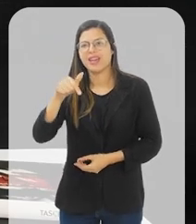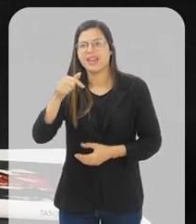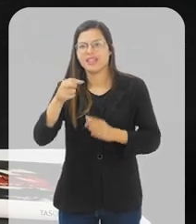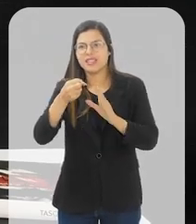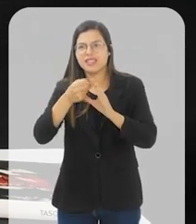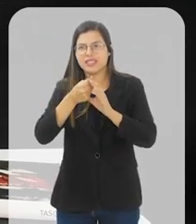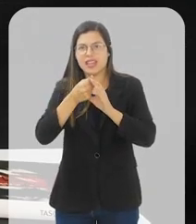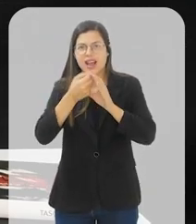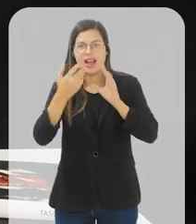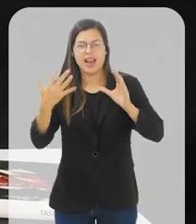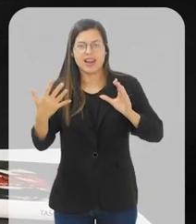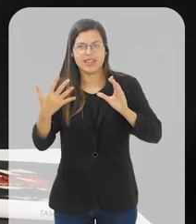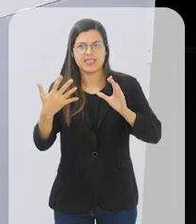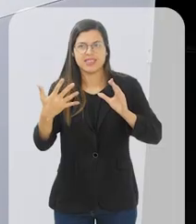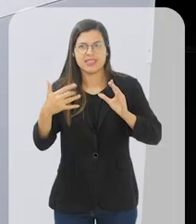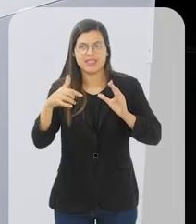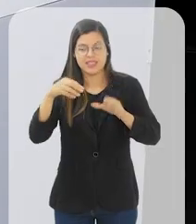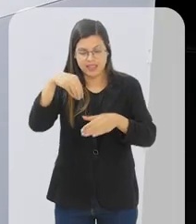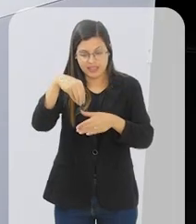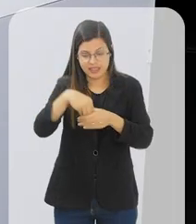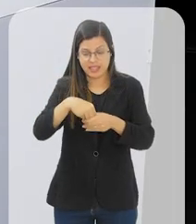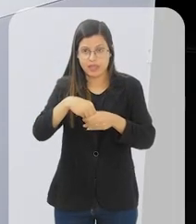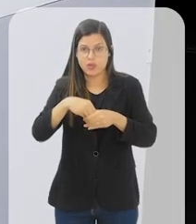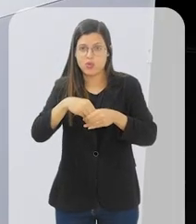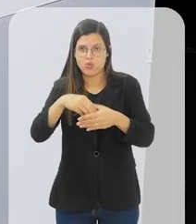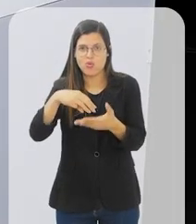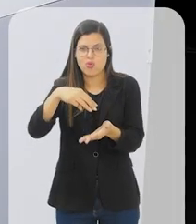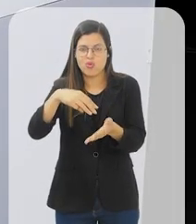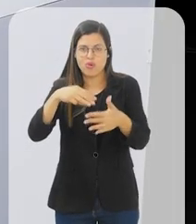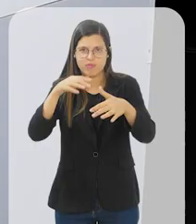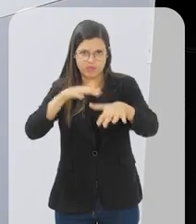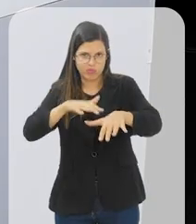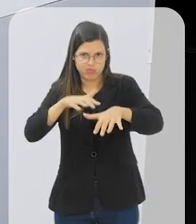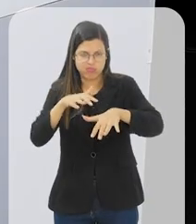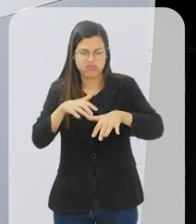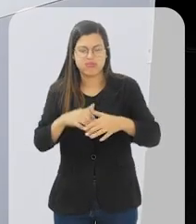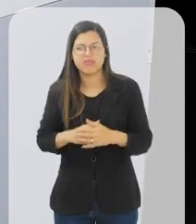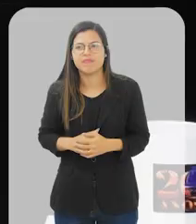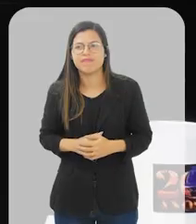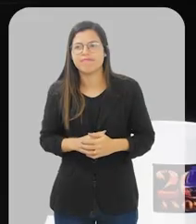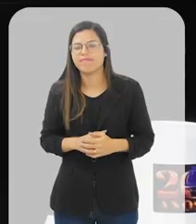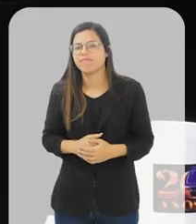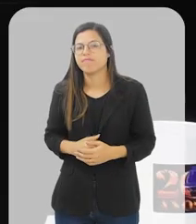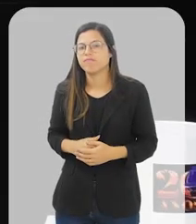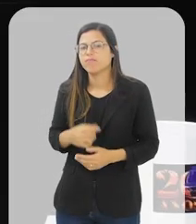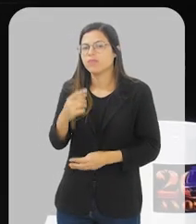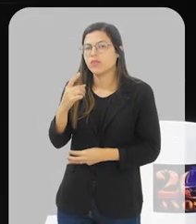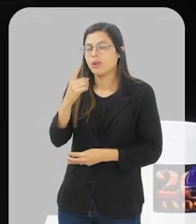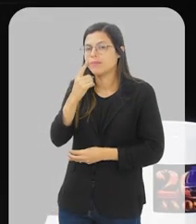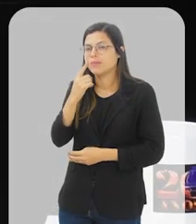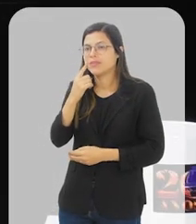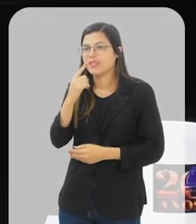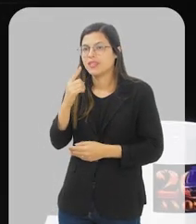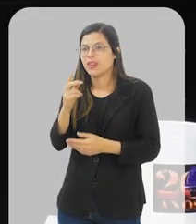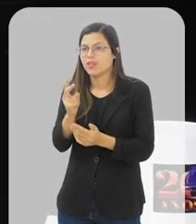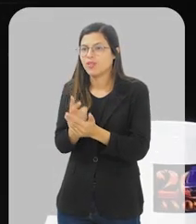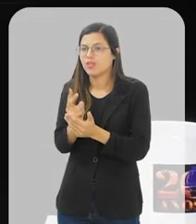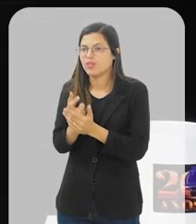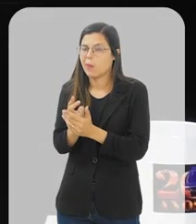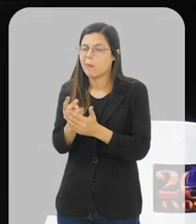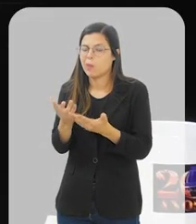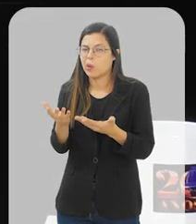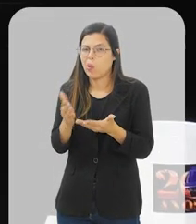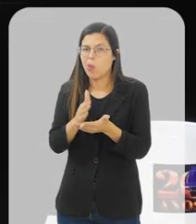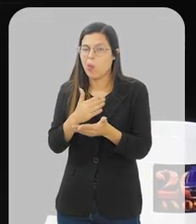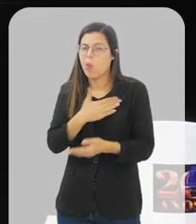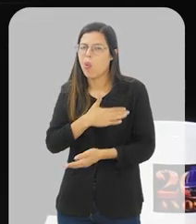caracterizar dentro da avenida. Olha, eu sou uma pessoa que sempre gosta de estar na contramão do que está todo